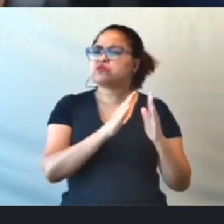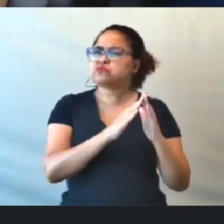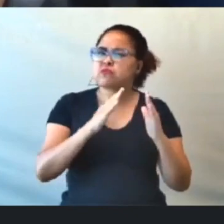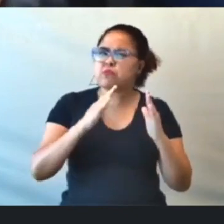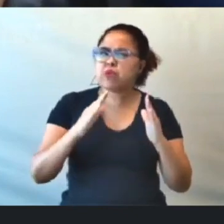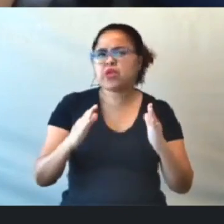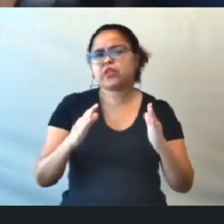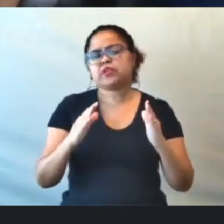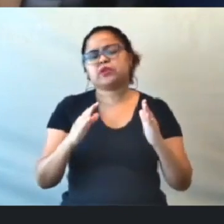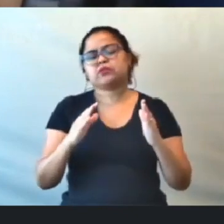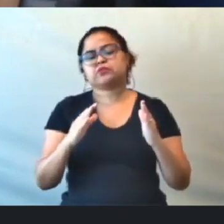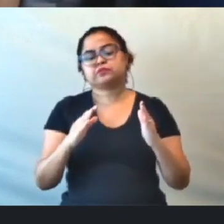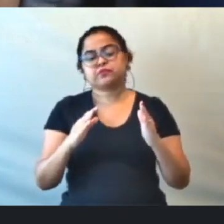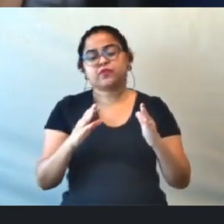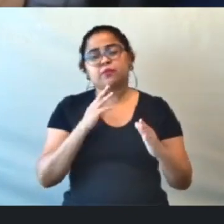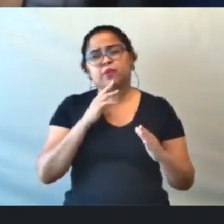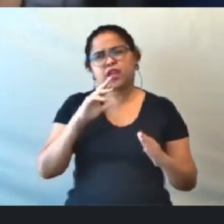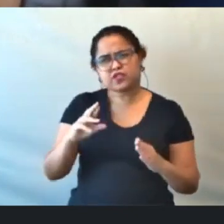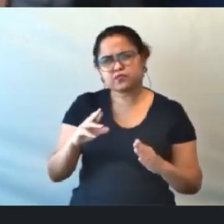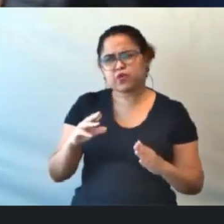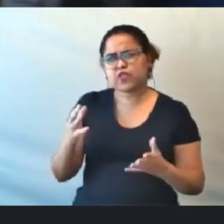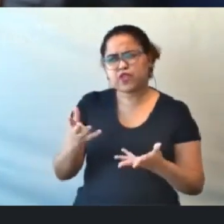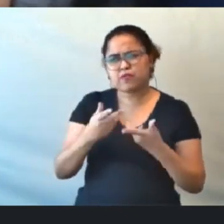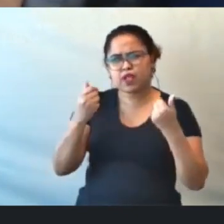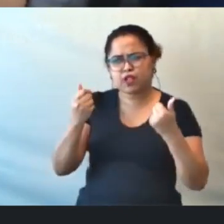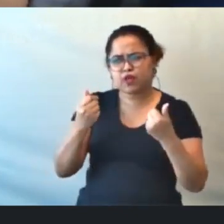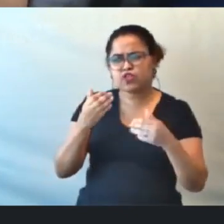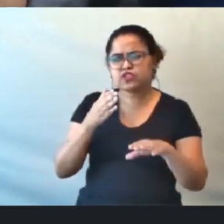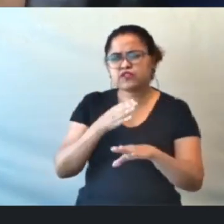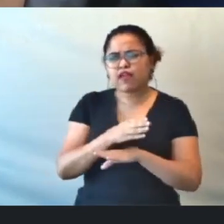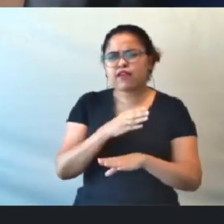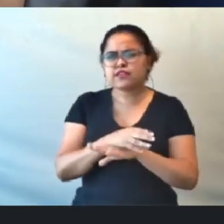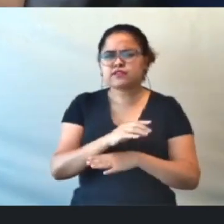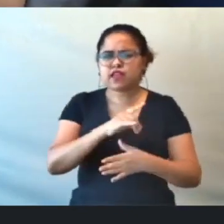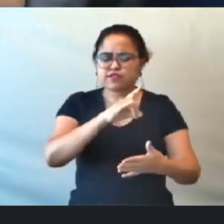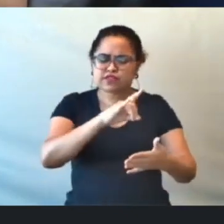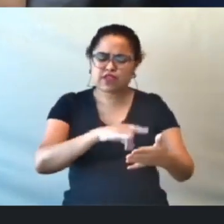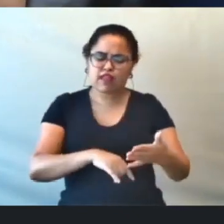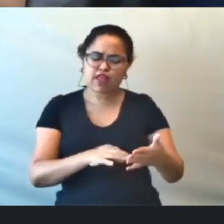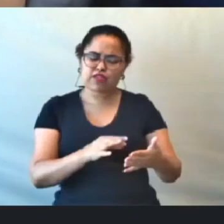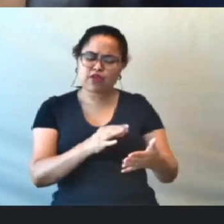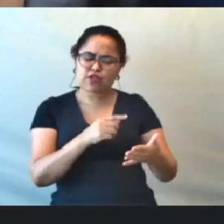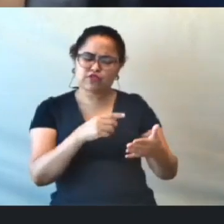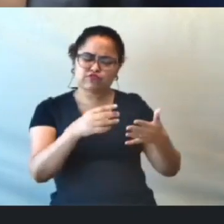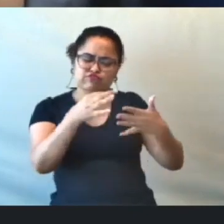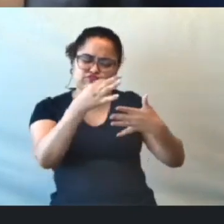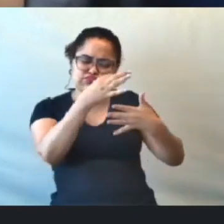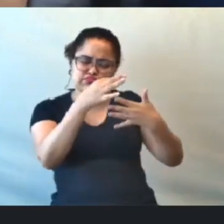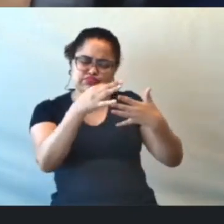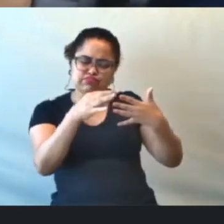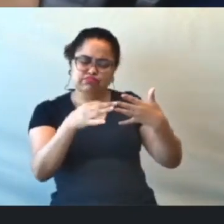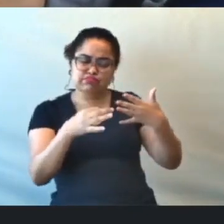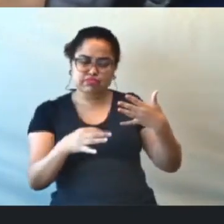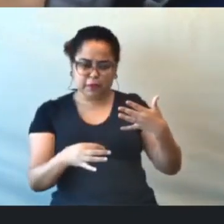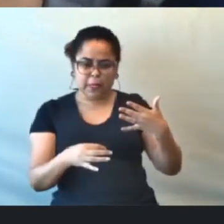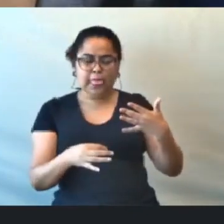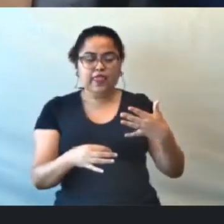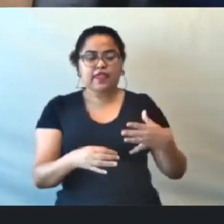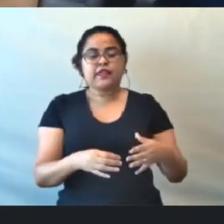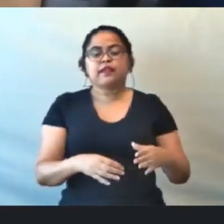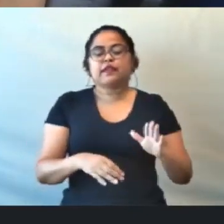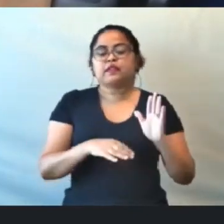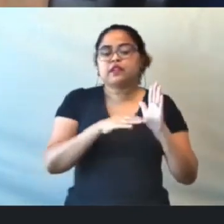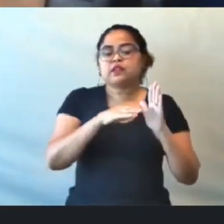figuras estão claras e que mostram o limite de classe 3 para os parâmetros analisados e